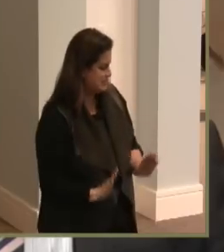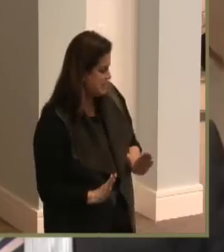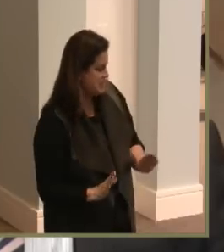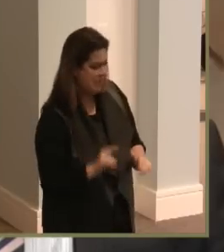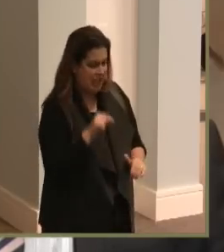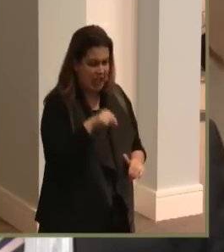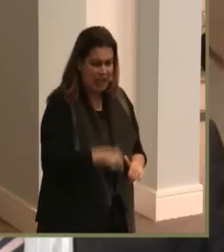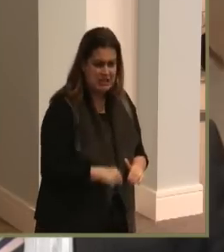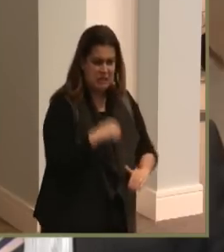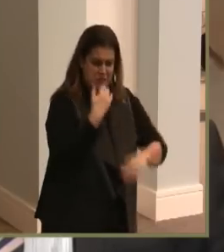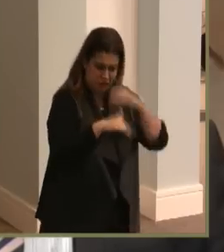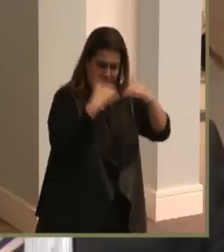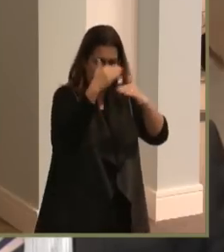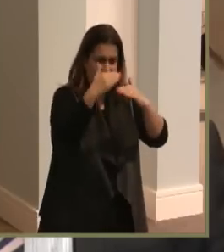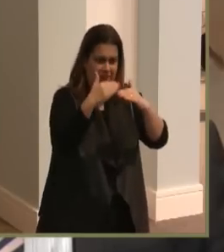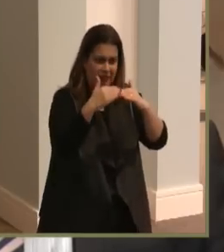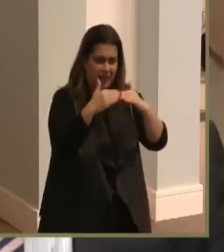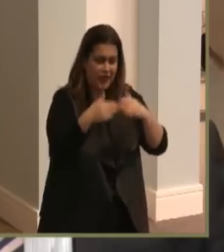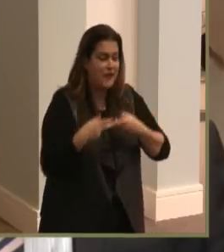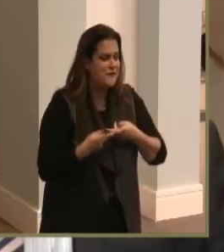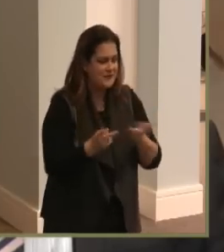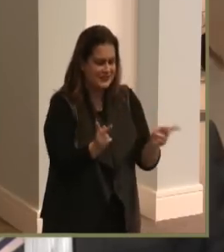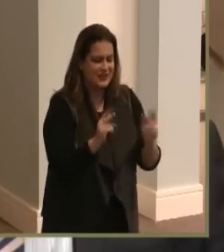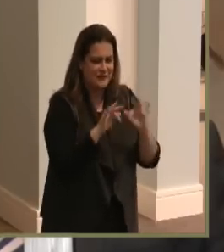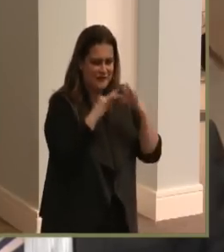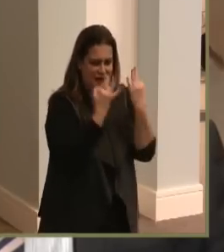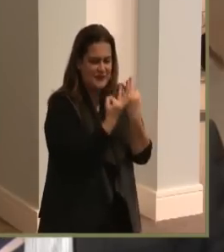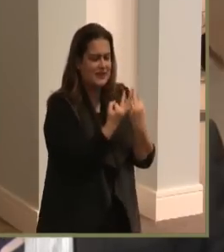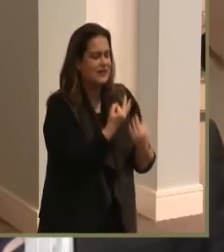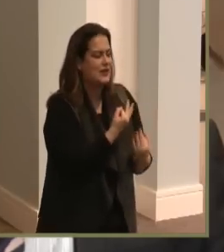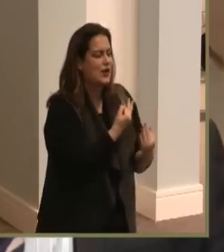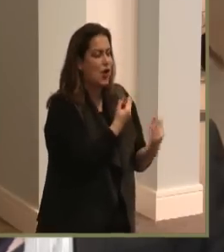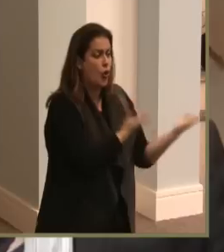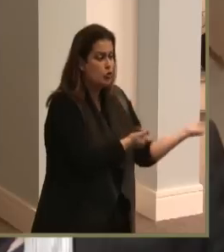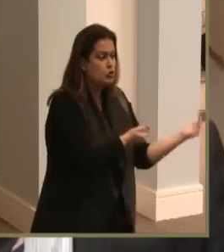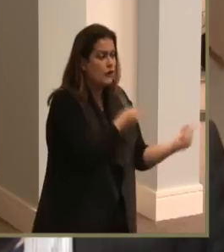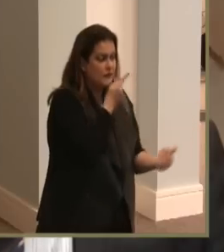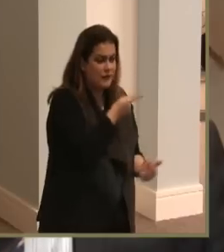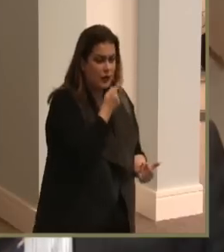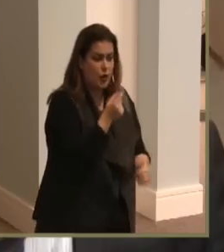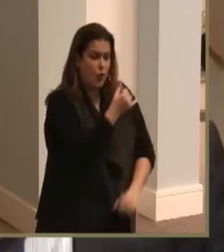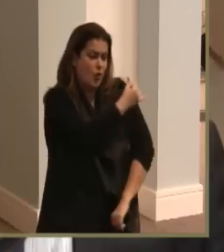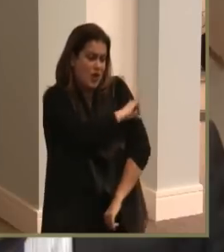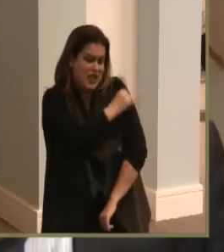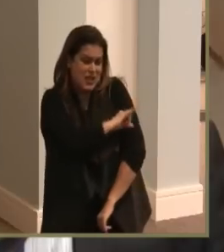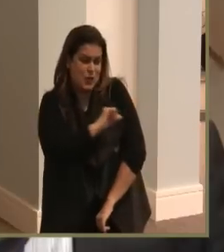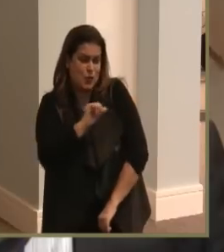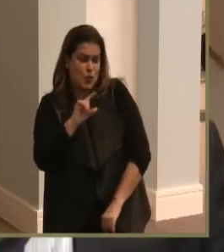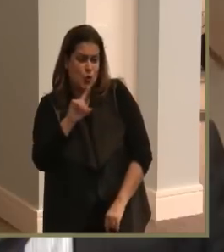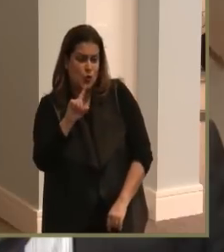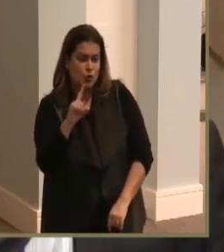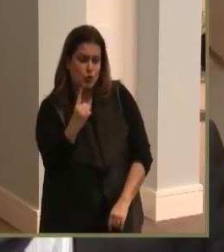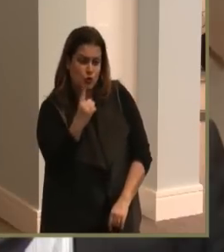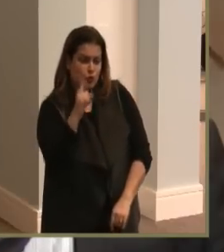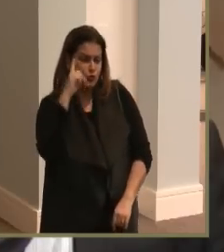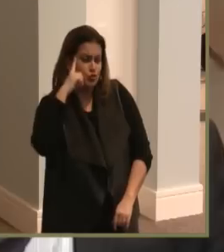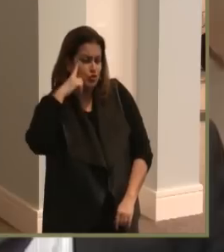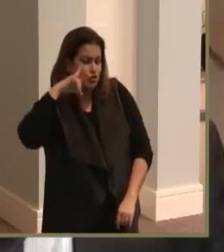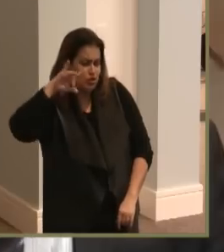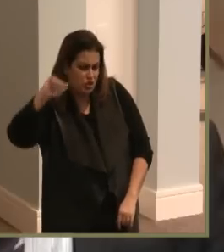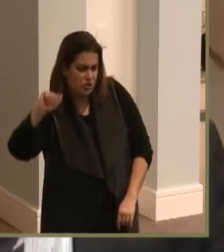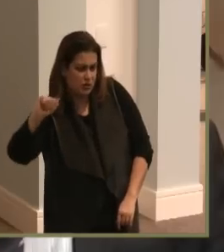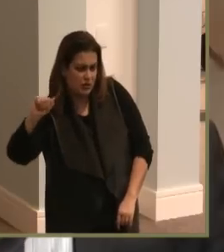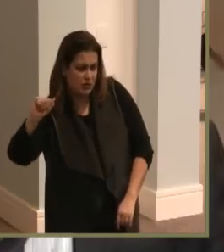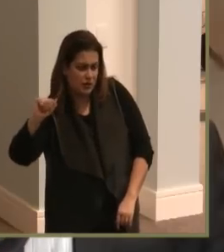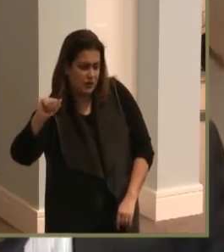eu prosperei. Eu visitava uma família esta semana e o rapaz falou, eu saí do Rio de Janeiro num dia para trabalhar em Brasília, quando eu cheguei